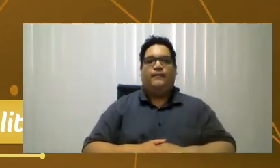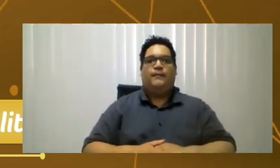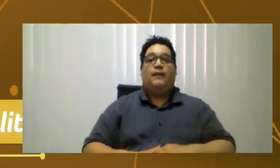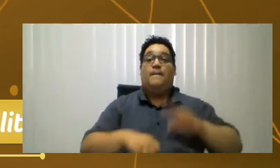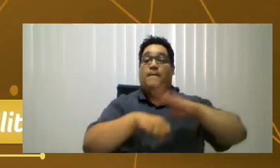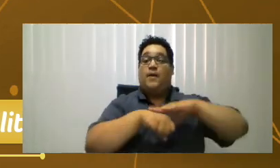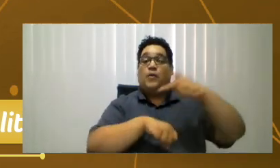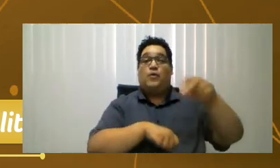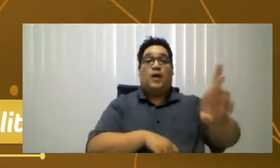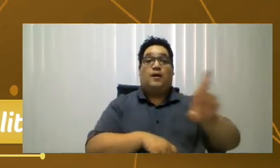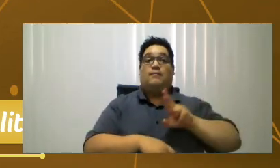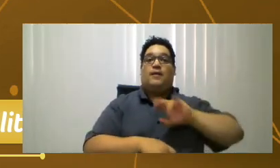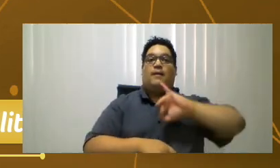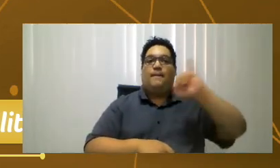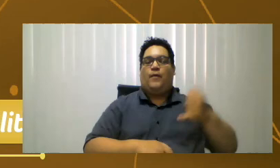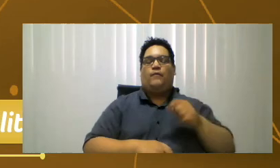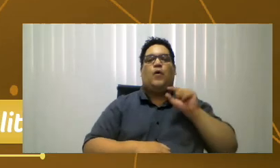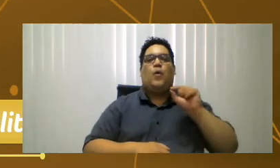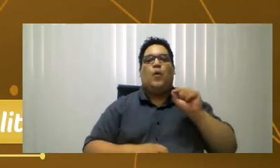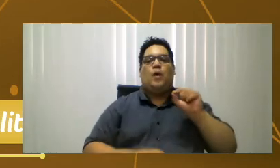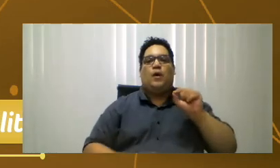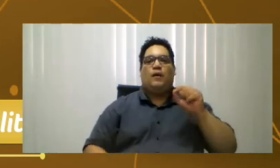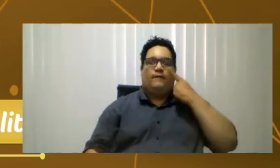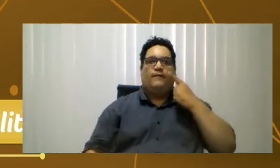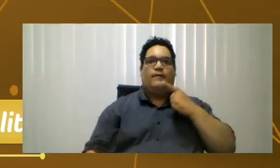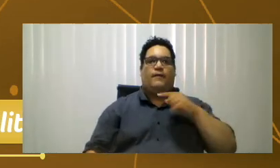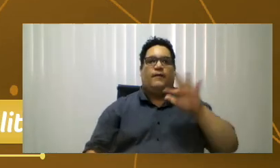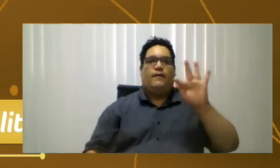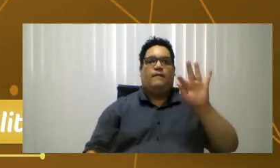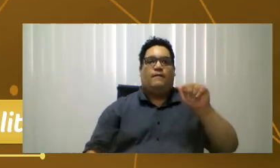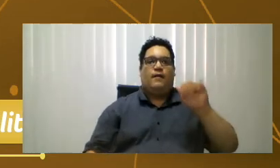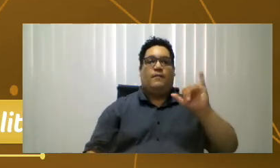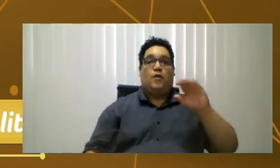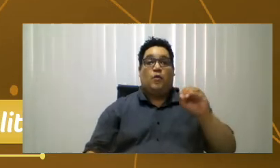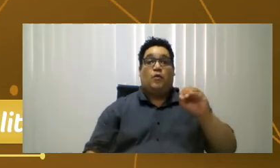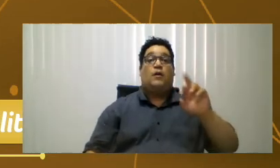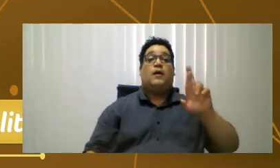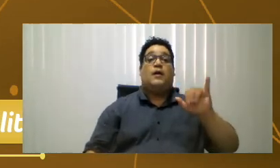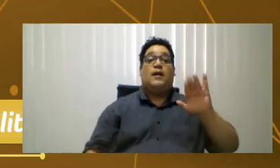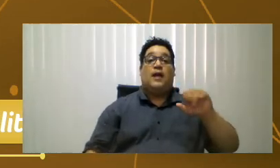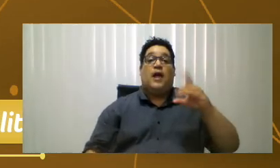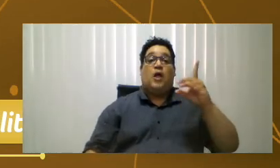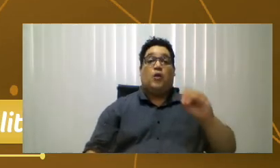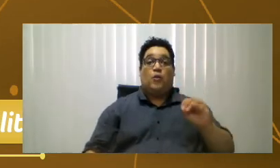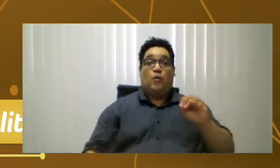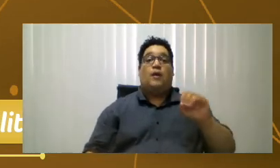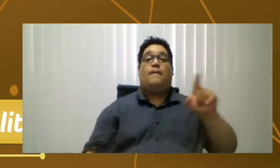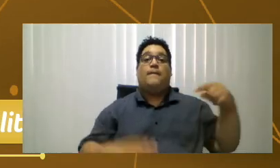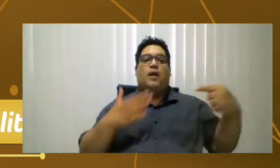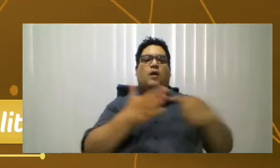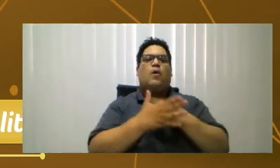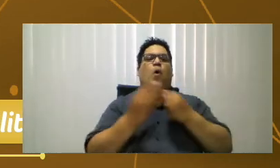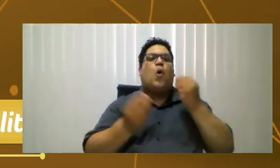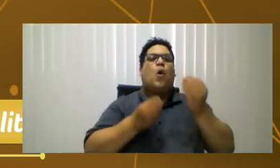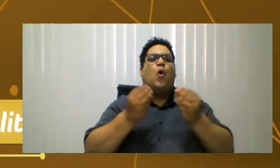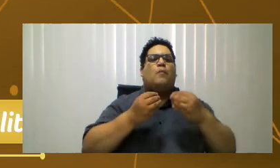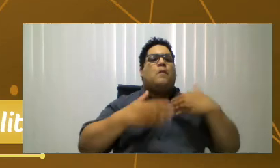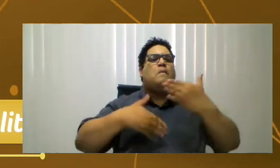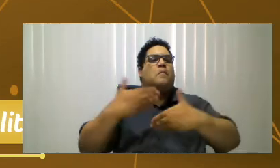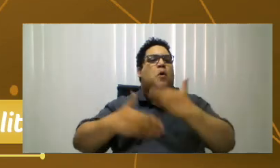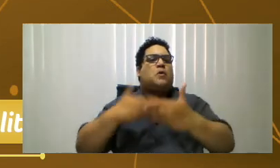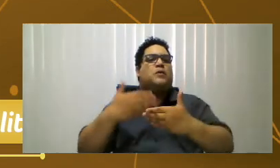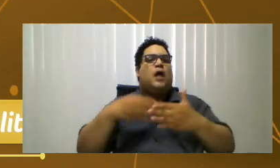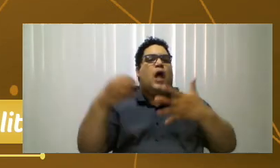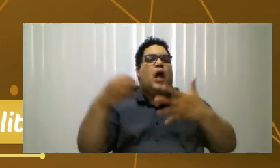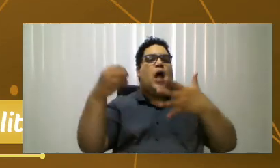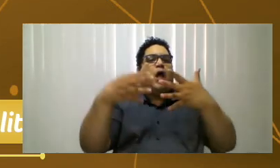sua, Fábio, aqui, Ricardo Teixeira, aliás, desculpe, faz uma pergunta de como se processa a alimentação e atualização dos dados